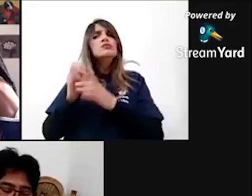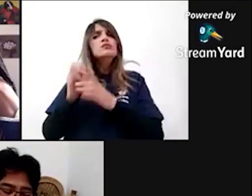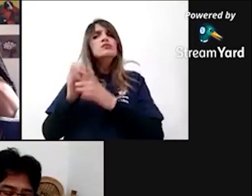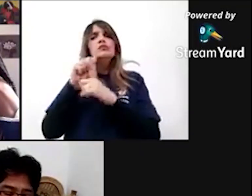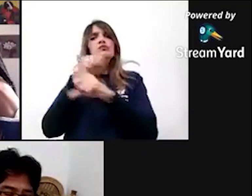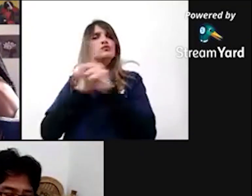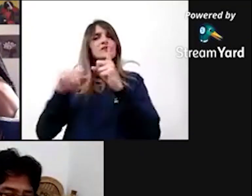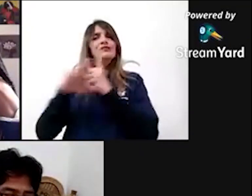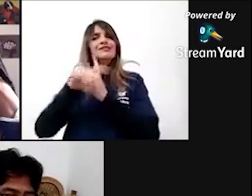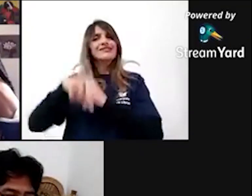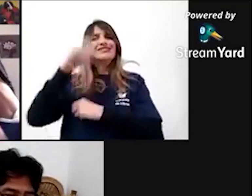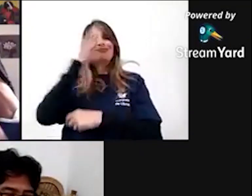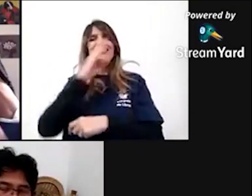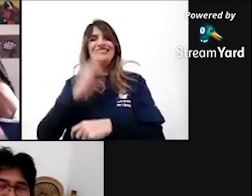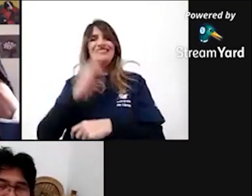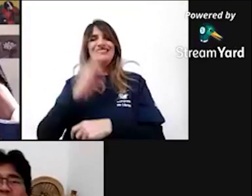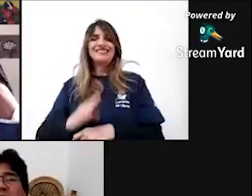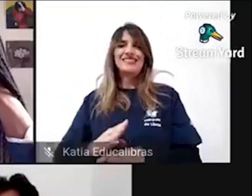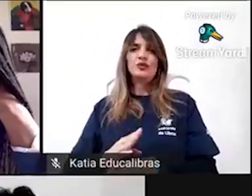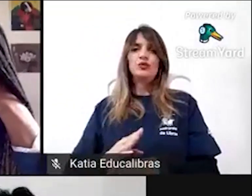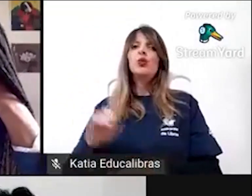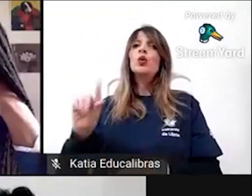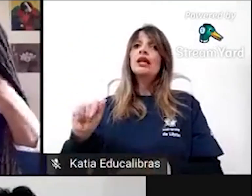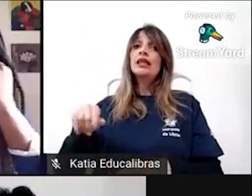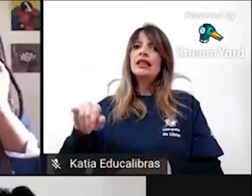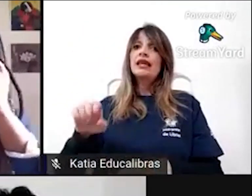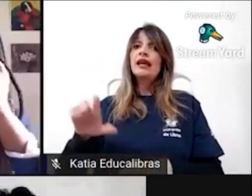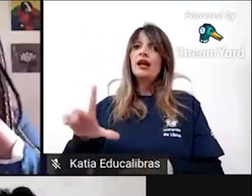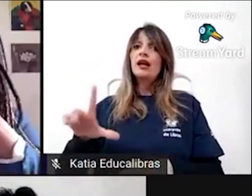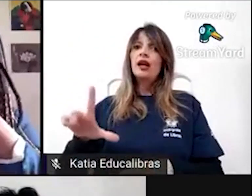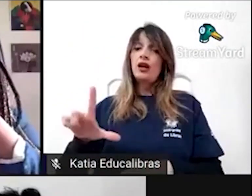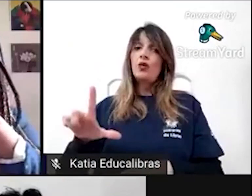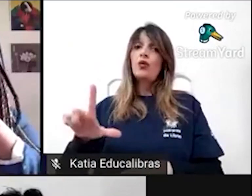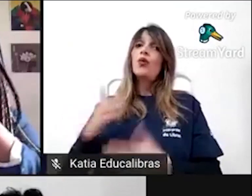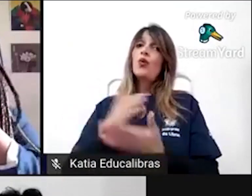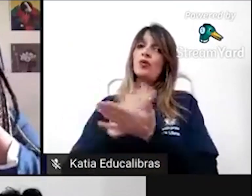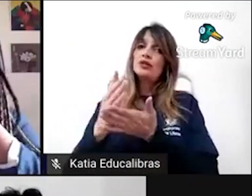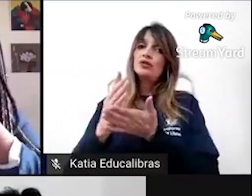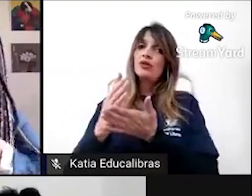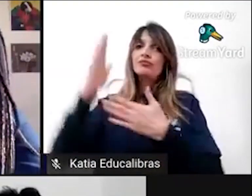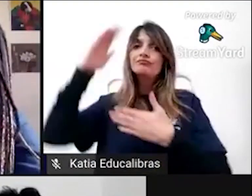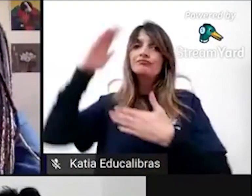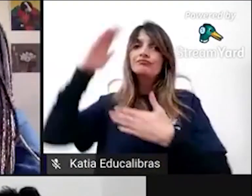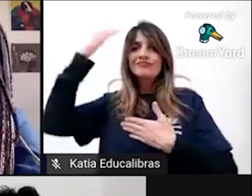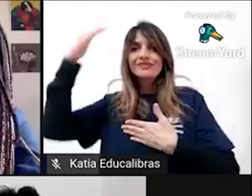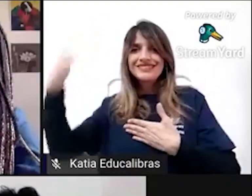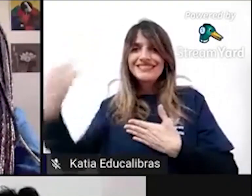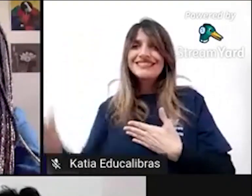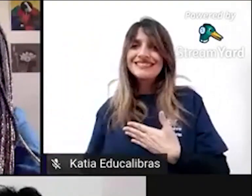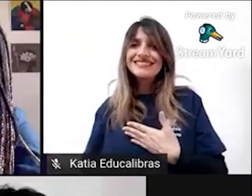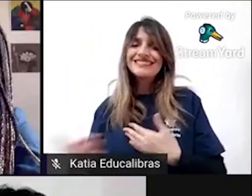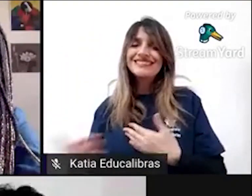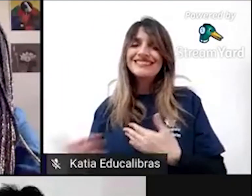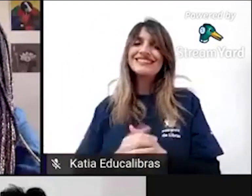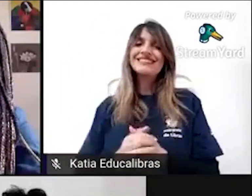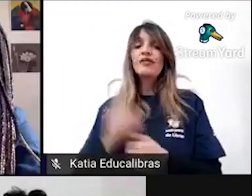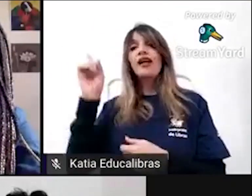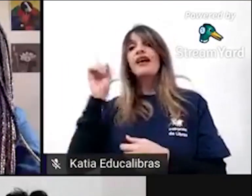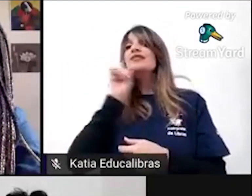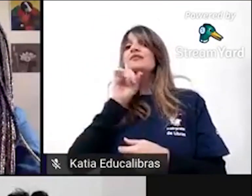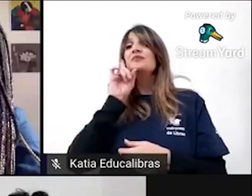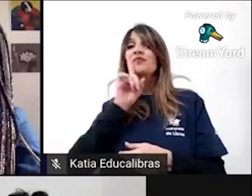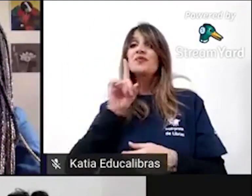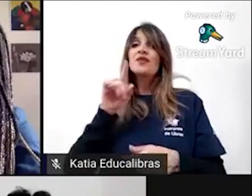formação da sociedade brasileira. E como o Daniel começou com uma saudação de um parente